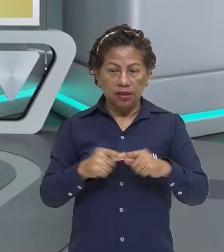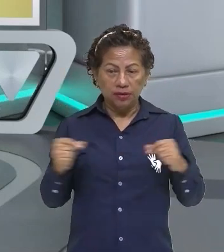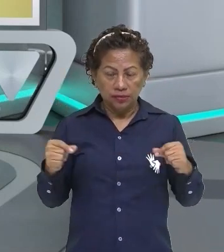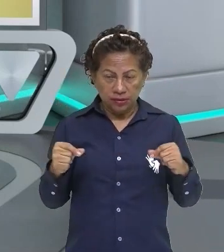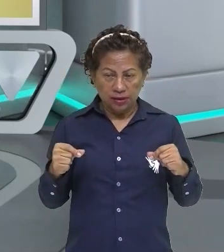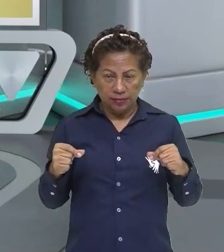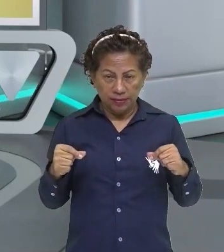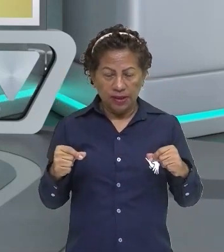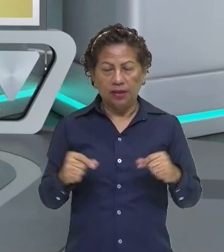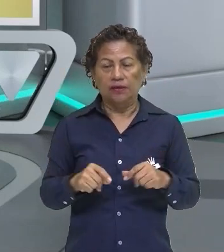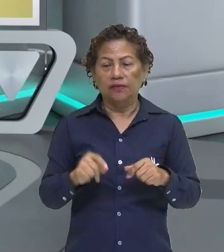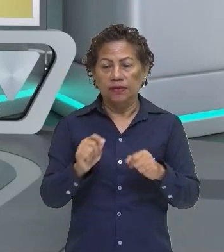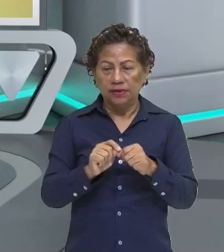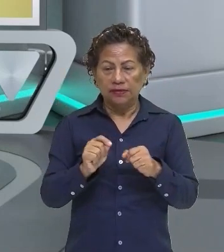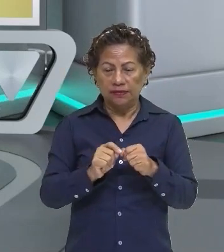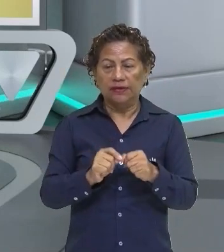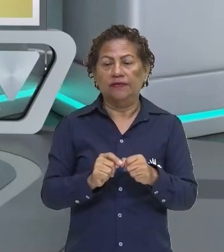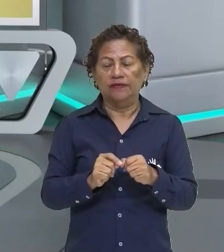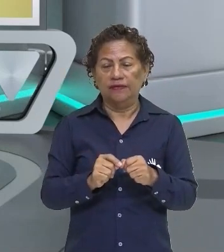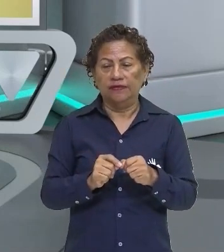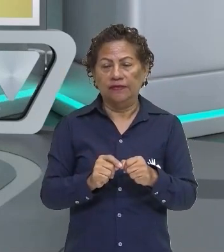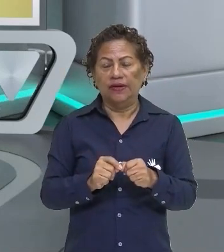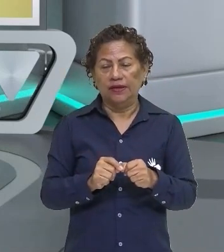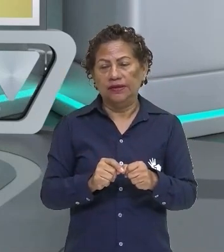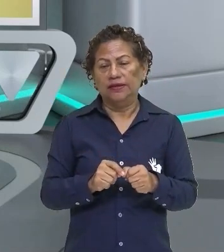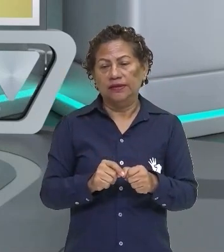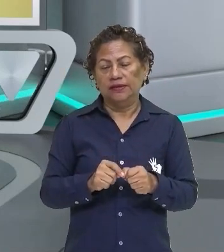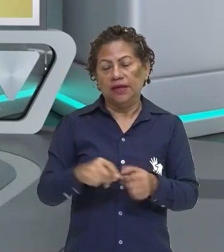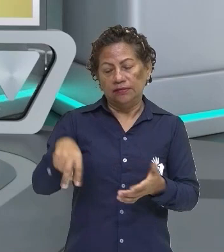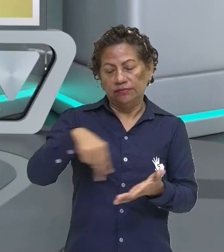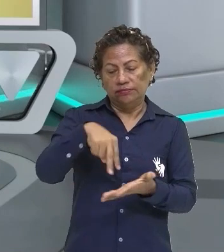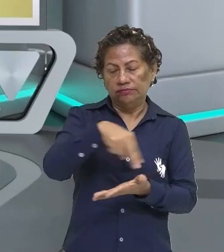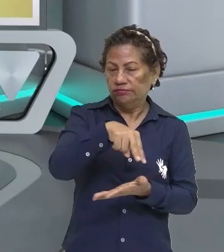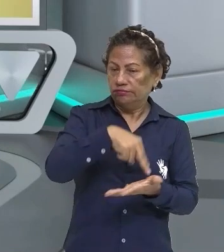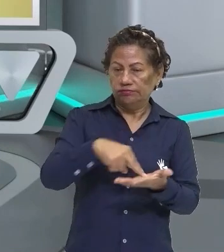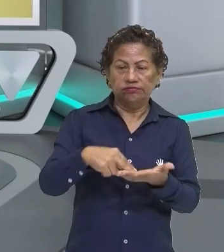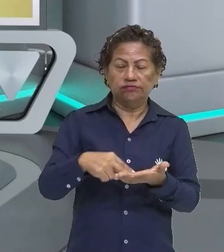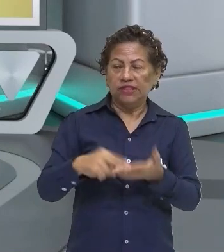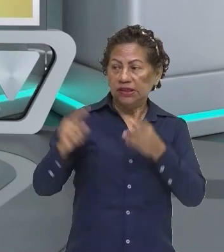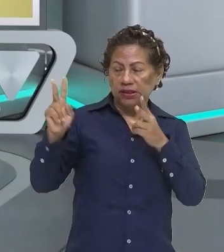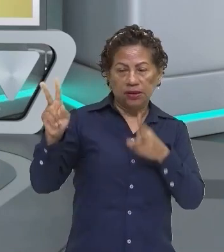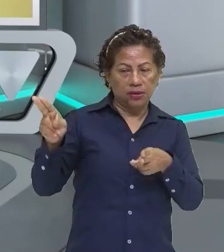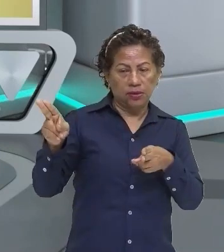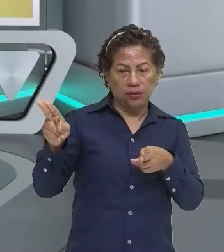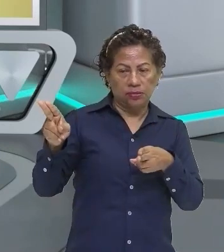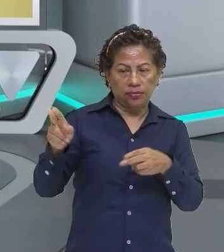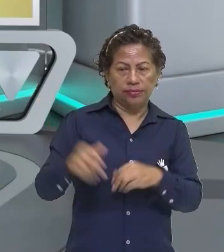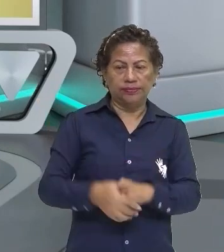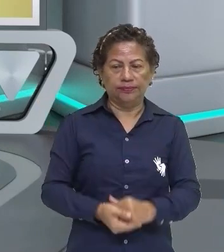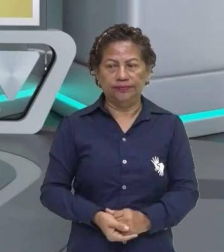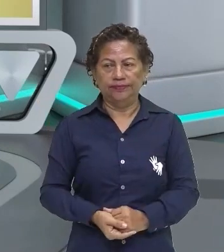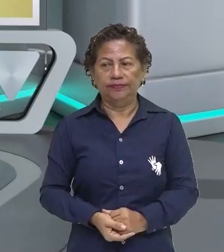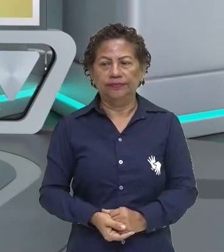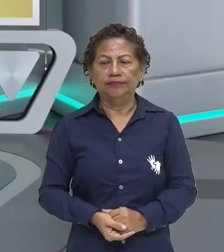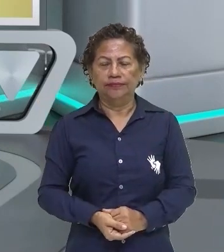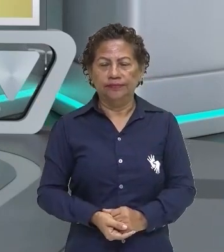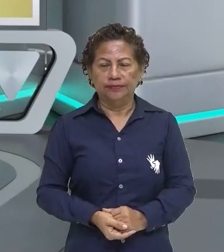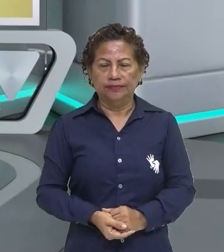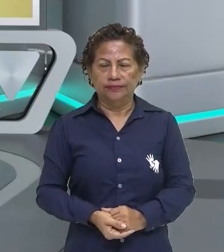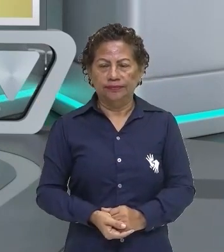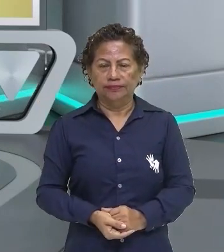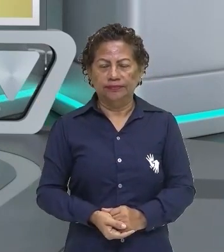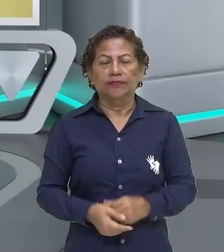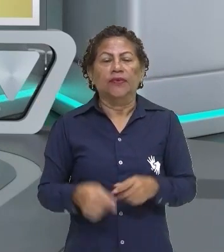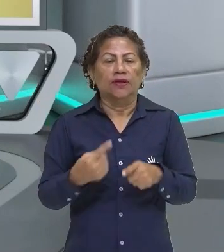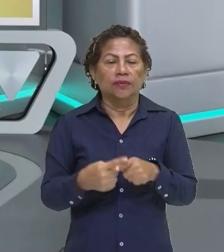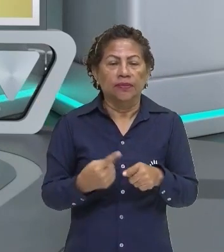aula. Porque a nomenclatura do balé é única. Um plié, professora, o que é um plié? Um plié é um dos